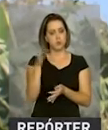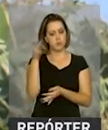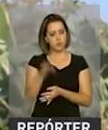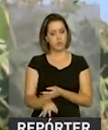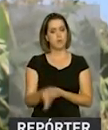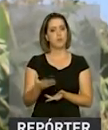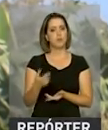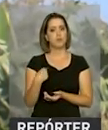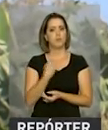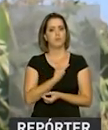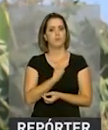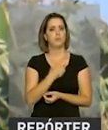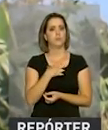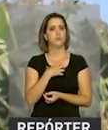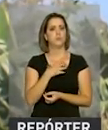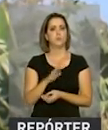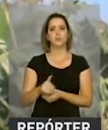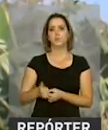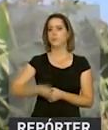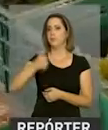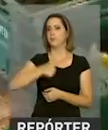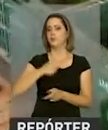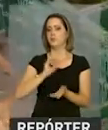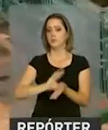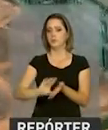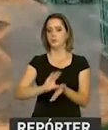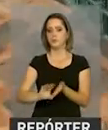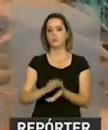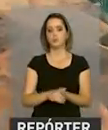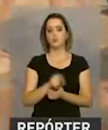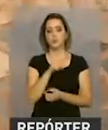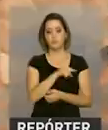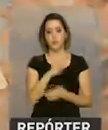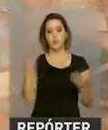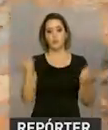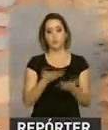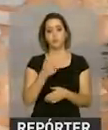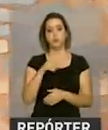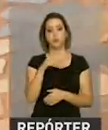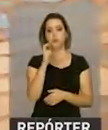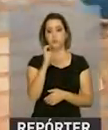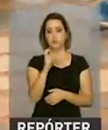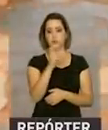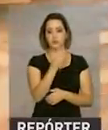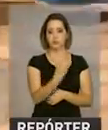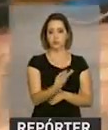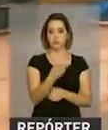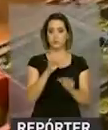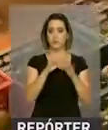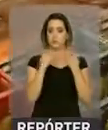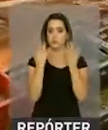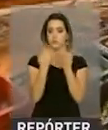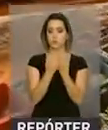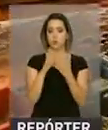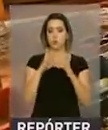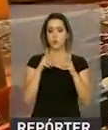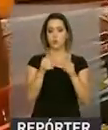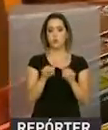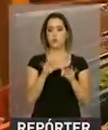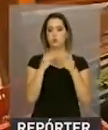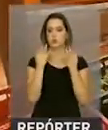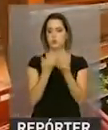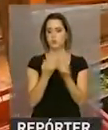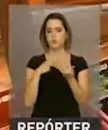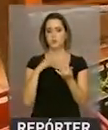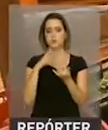certos, a gente fica com mais audácia de fazer investimento. Atualmente, Idalércio já atende 53 famílias. Todas